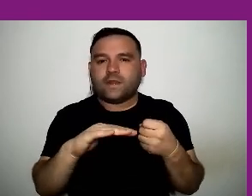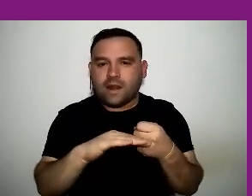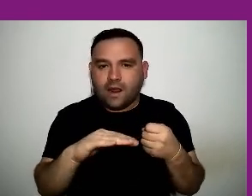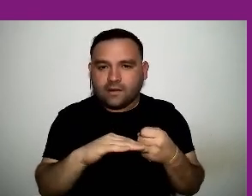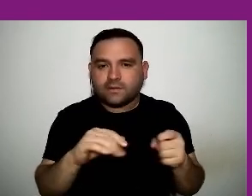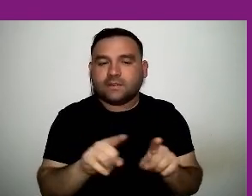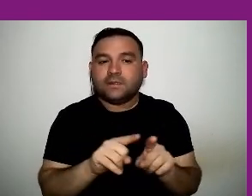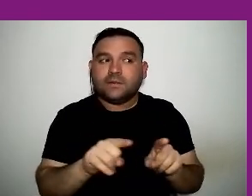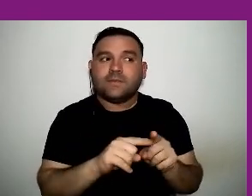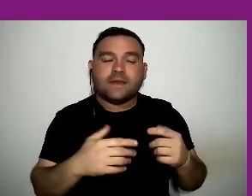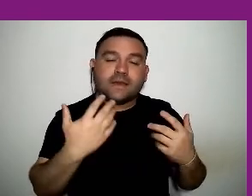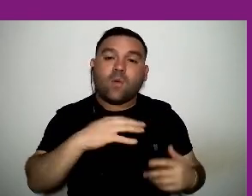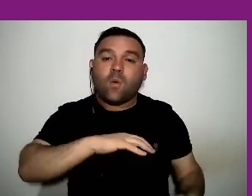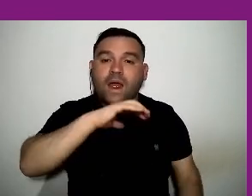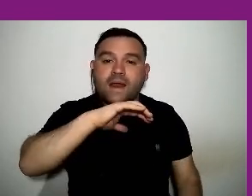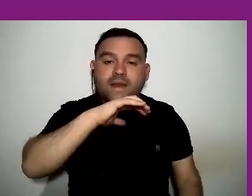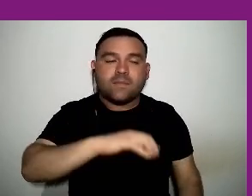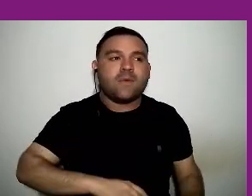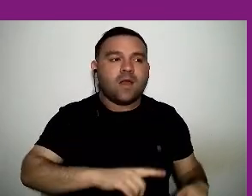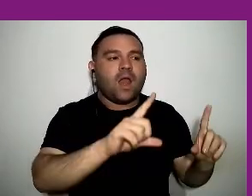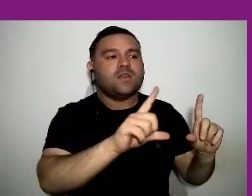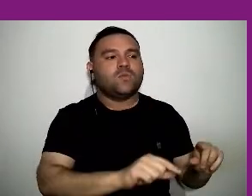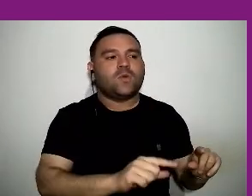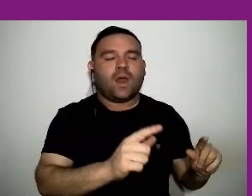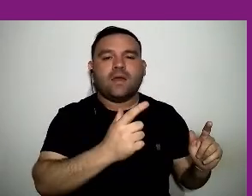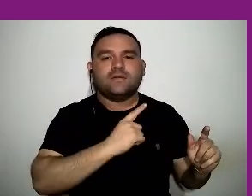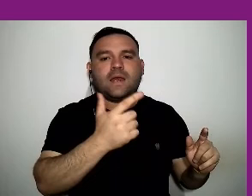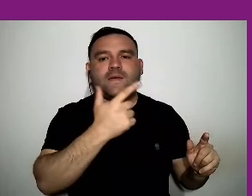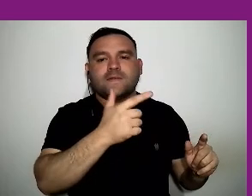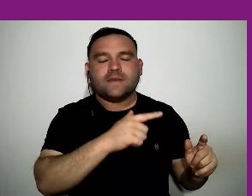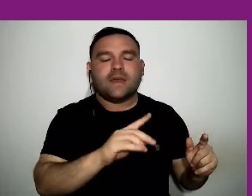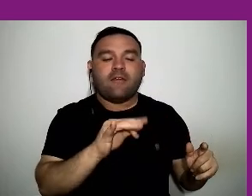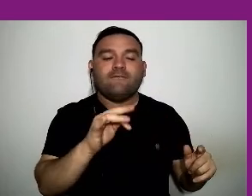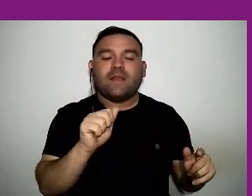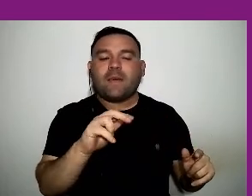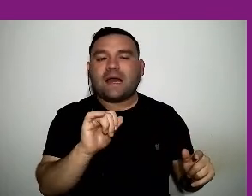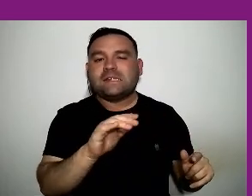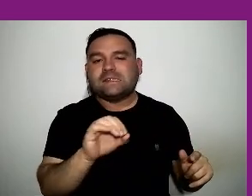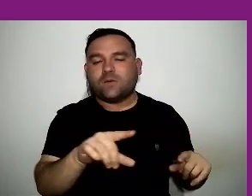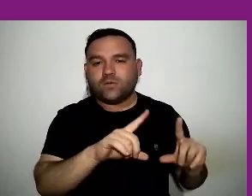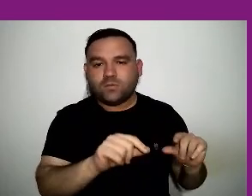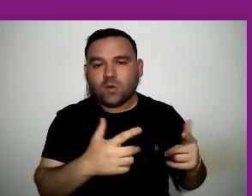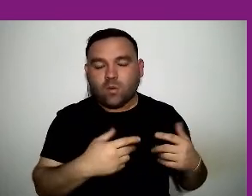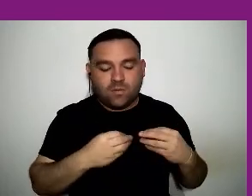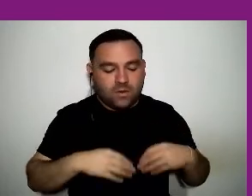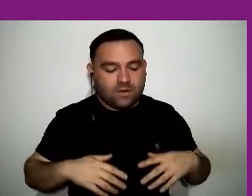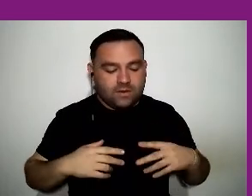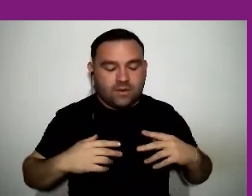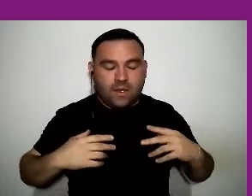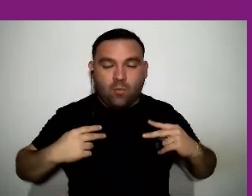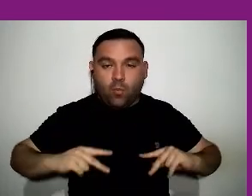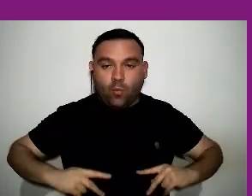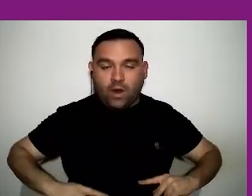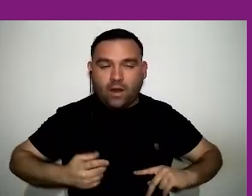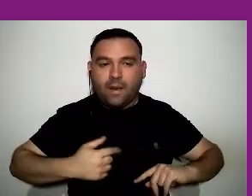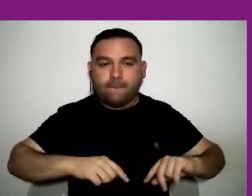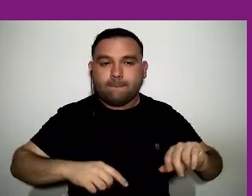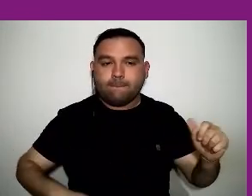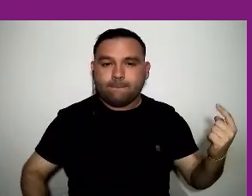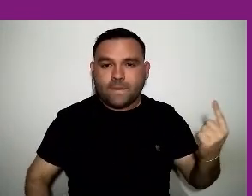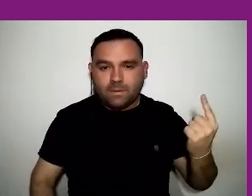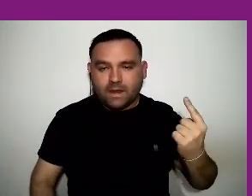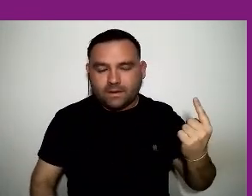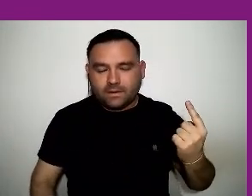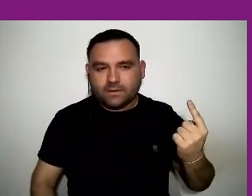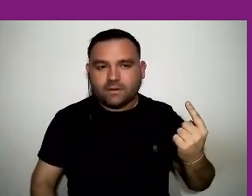animais tiveram uma redução da expressão de mediadores inflamatórios, seja em lesão pulmonar primária, ou seja,